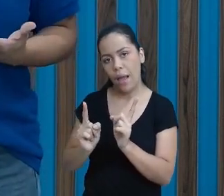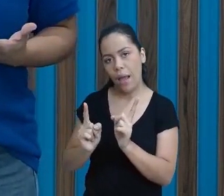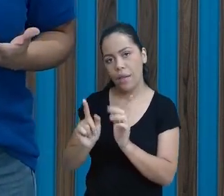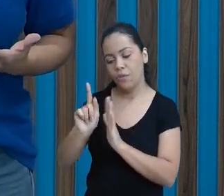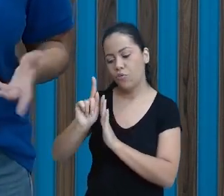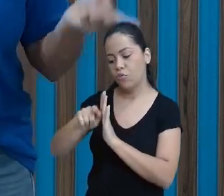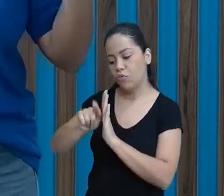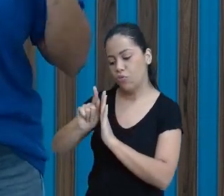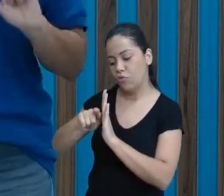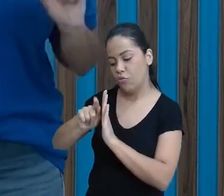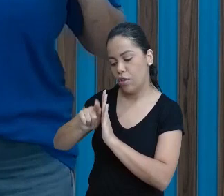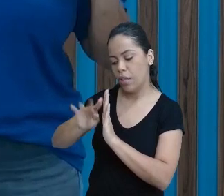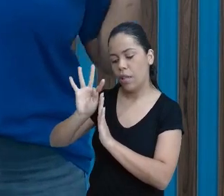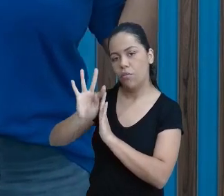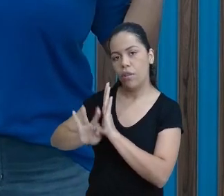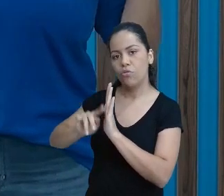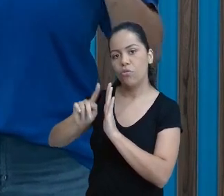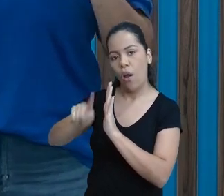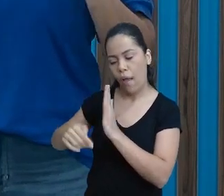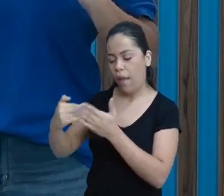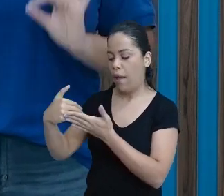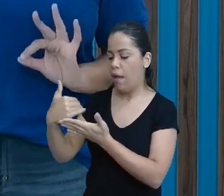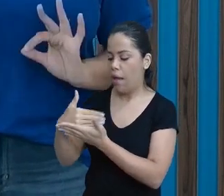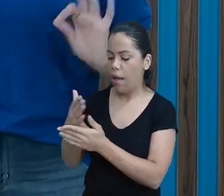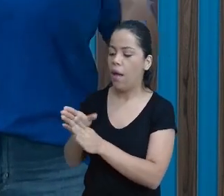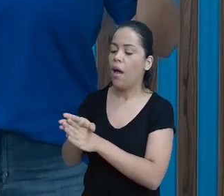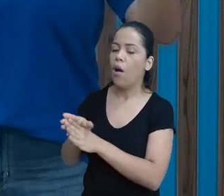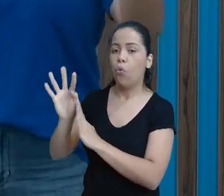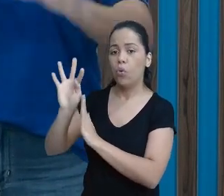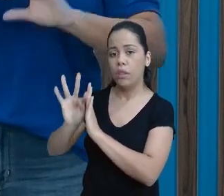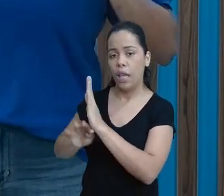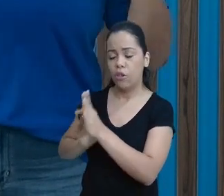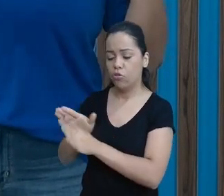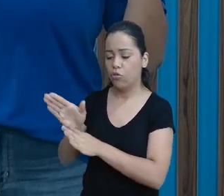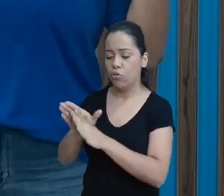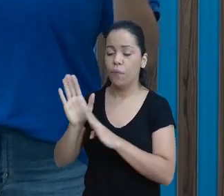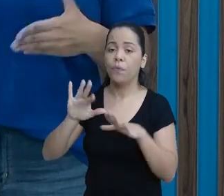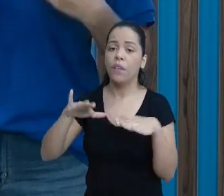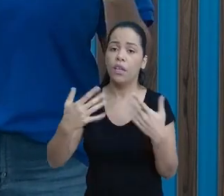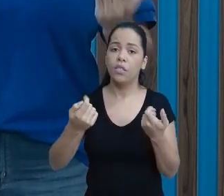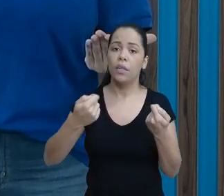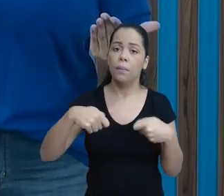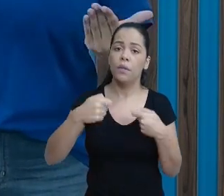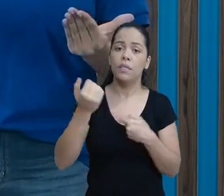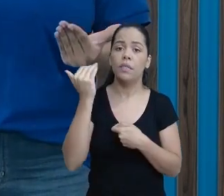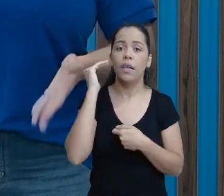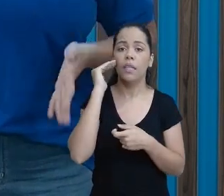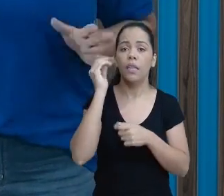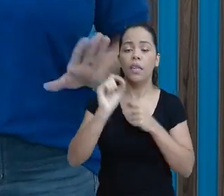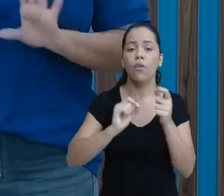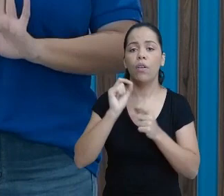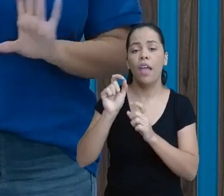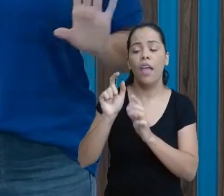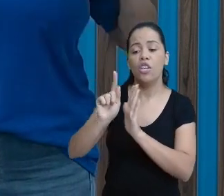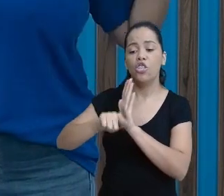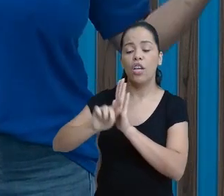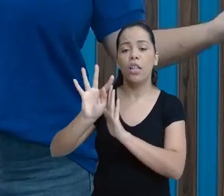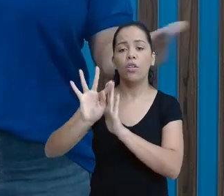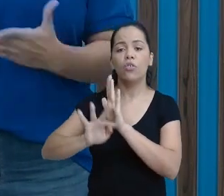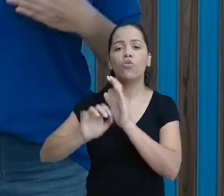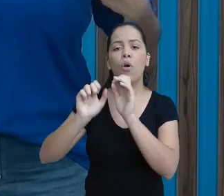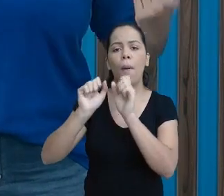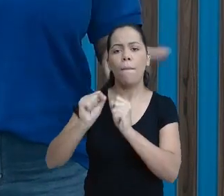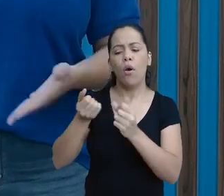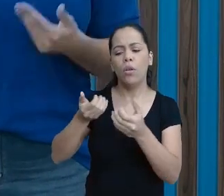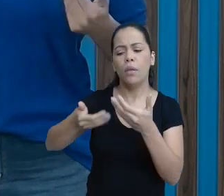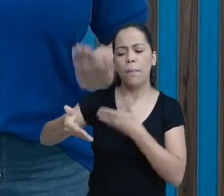bolo. A gente tem que lembrar também que os gêneros textuais, eles podem fazer parte de